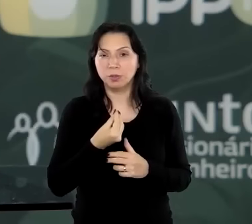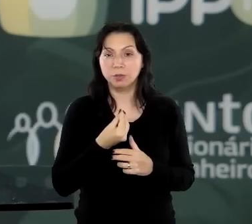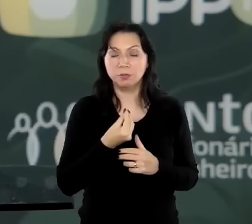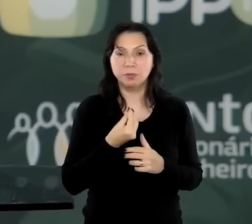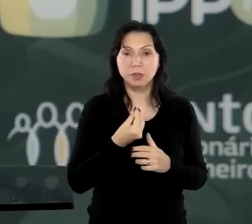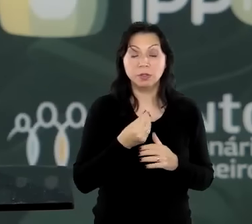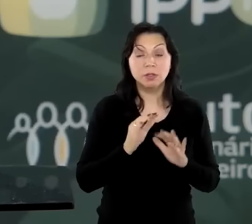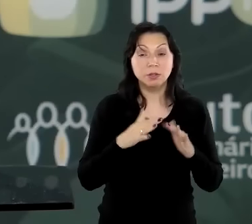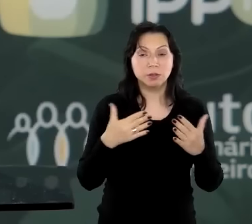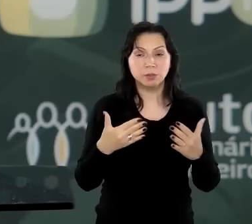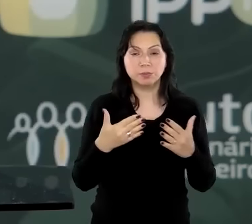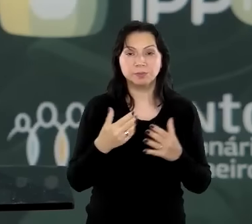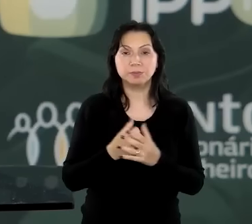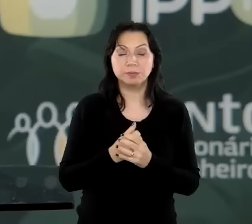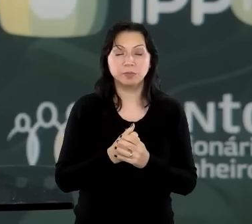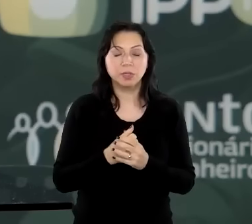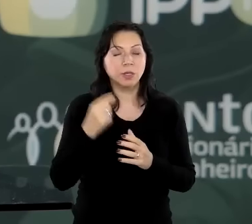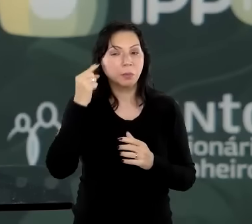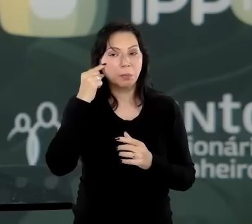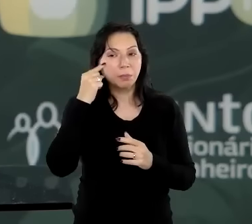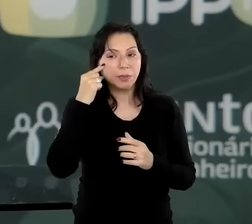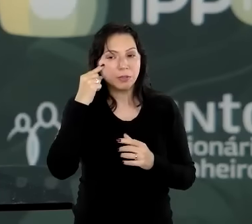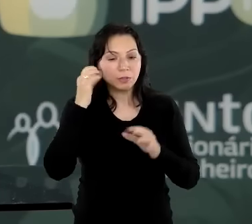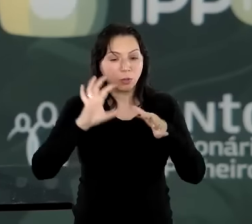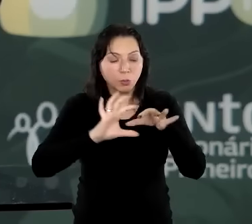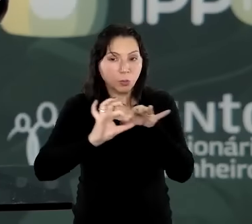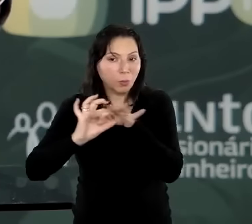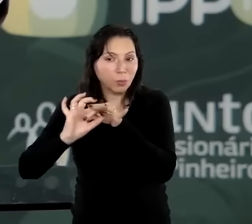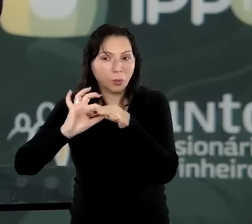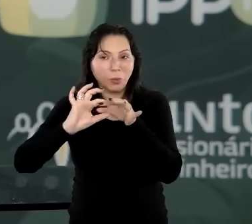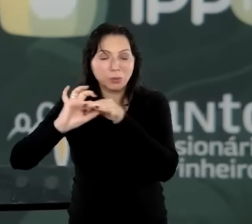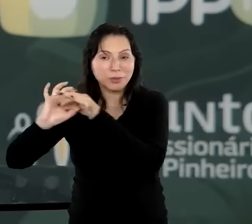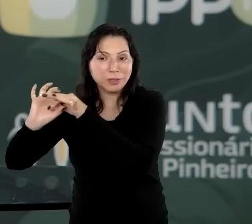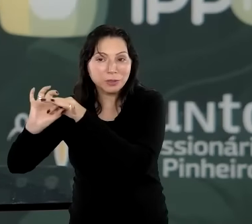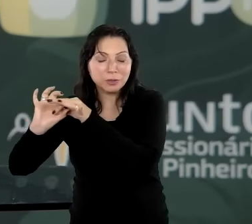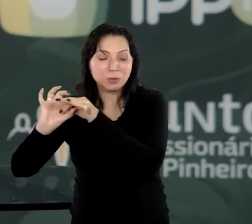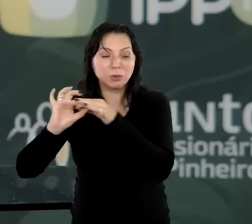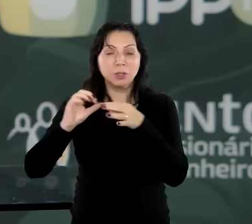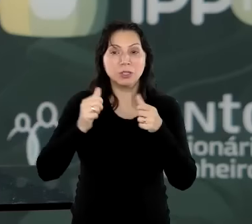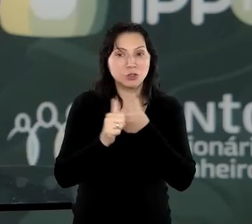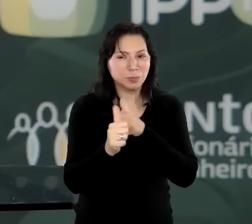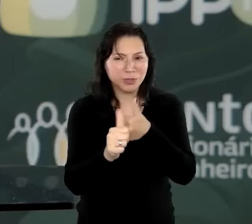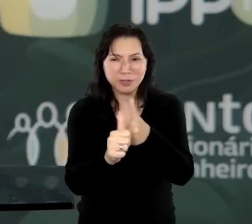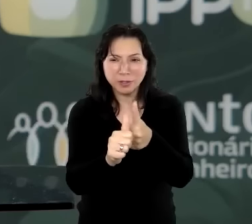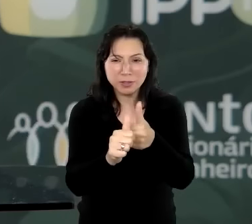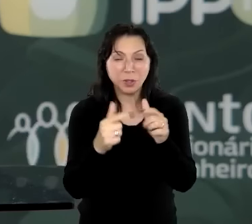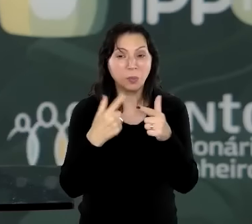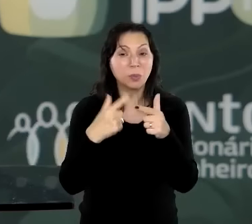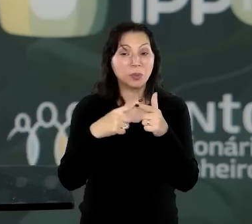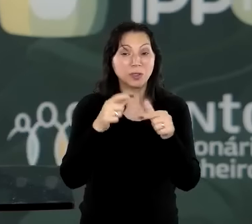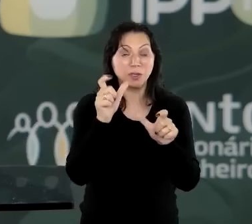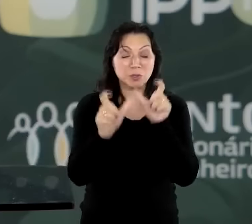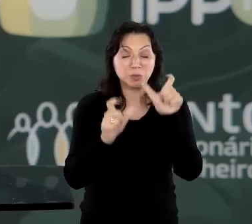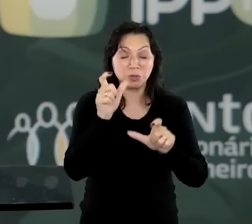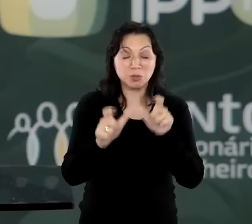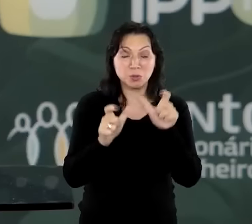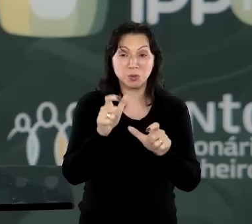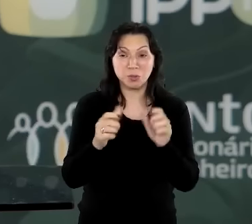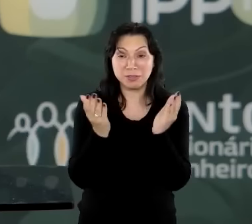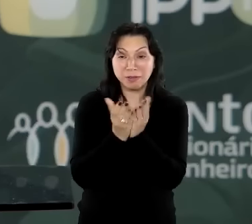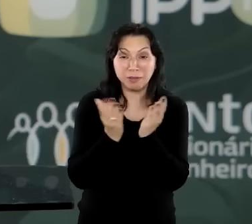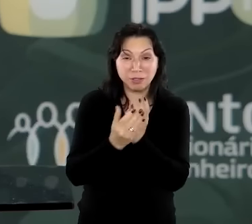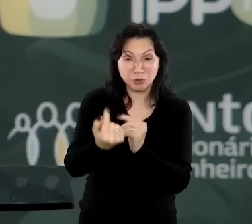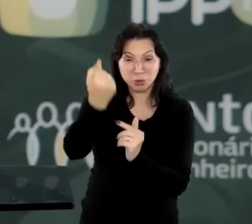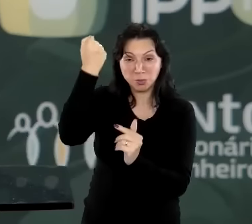Entendam isso dentro de um contexto de perseguição, onde os seus bens estão sendo saqueados,